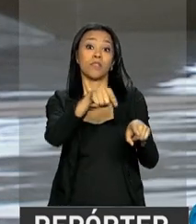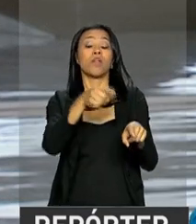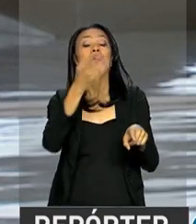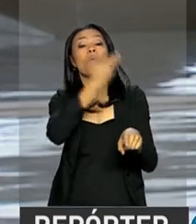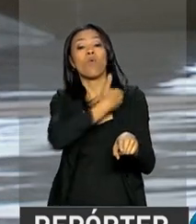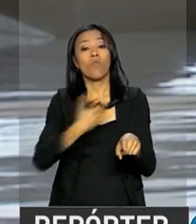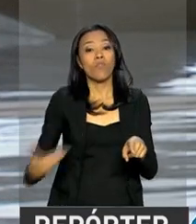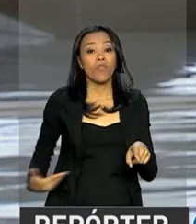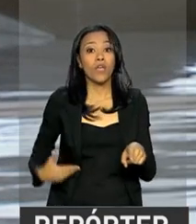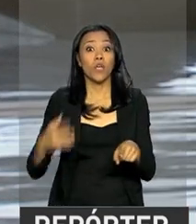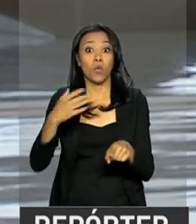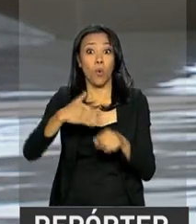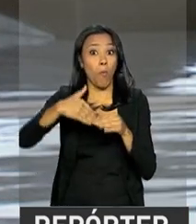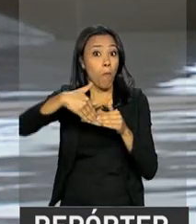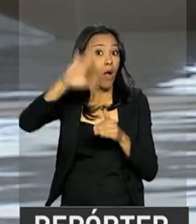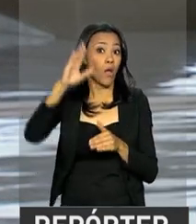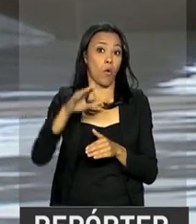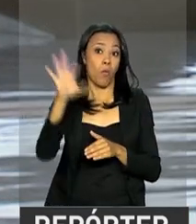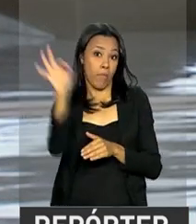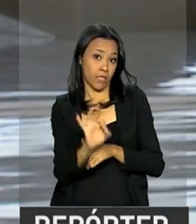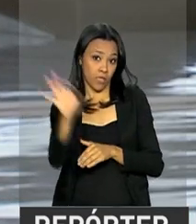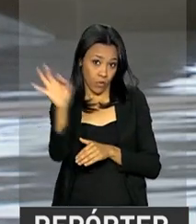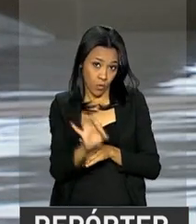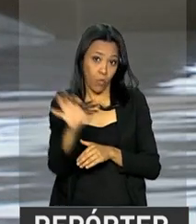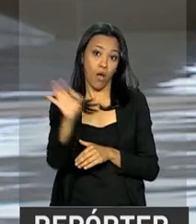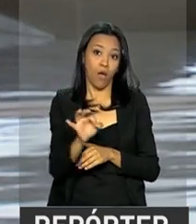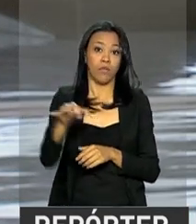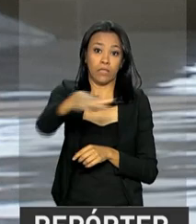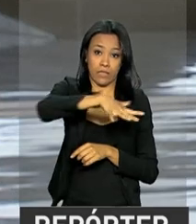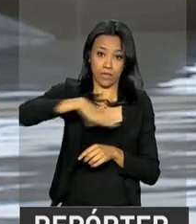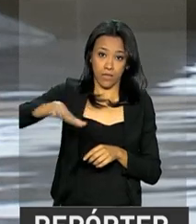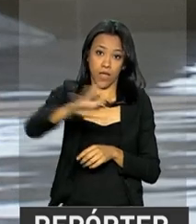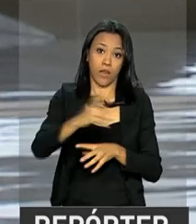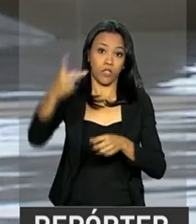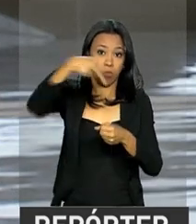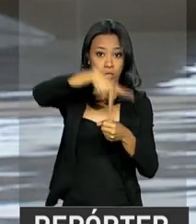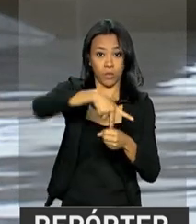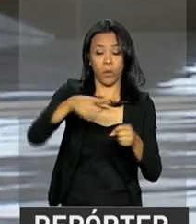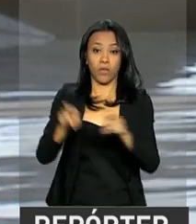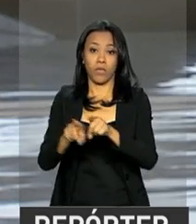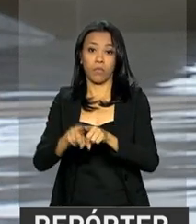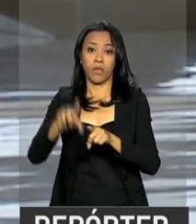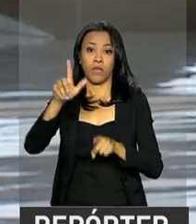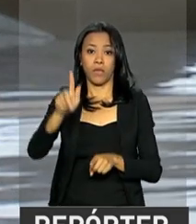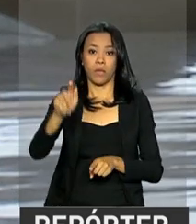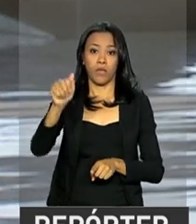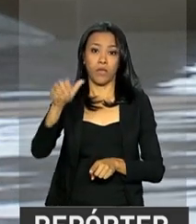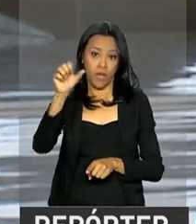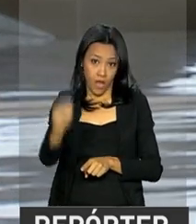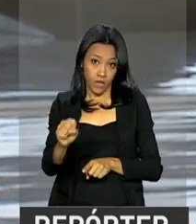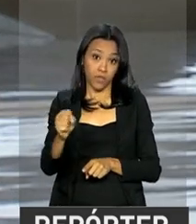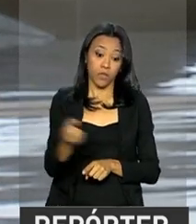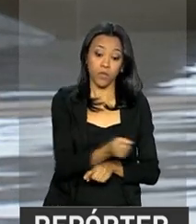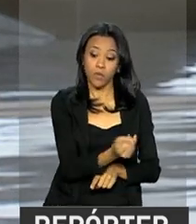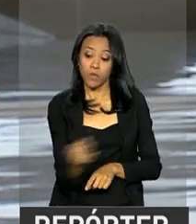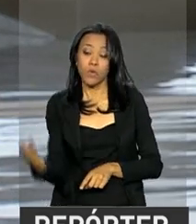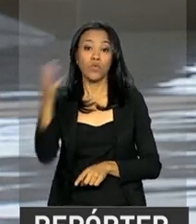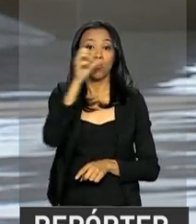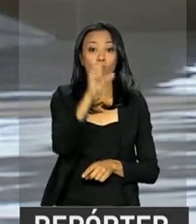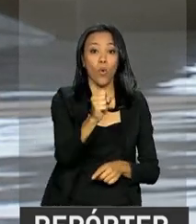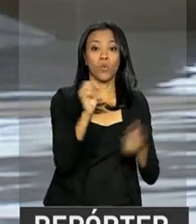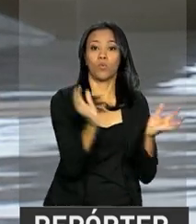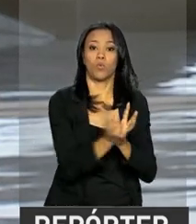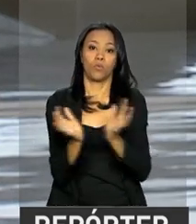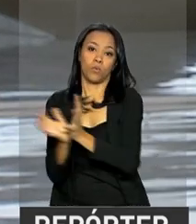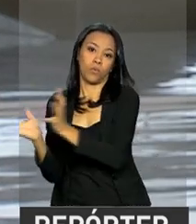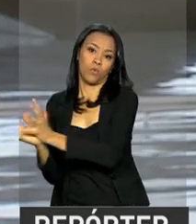percentual de petróleo e gás natural produzidos. A previsão é de que os 8 blocos oferecidos nas rodadas